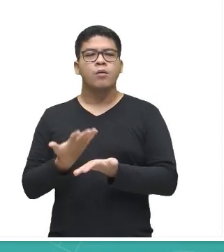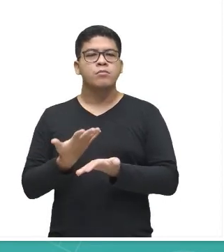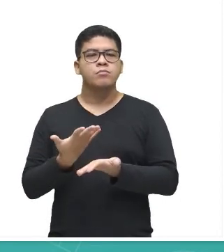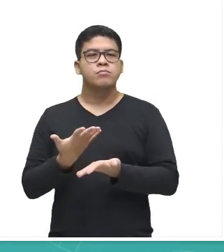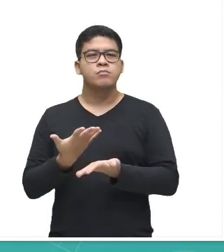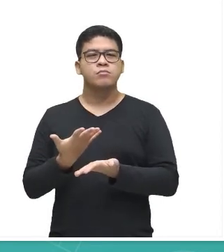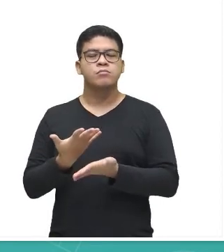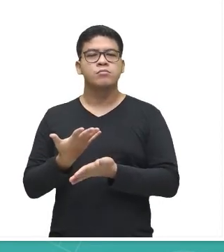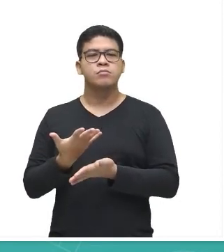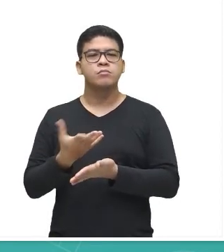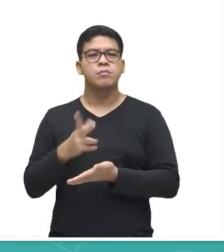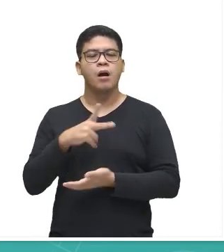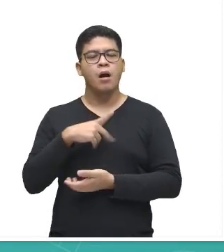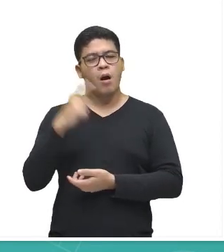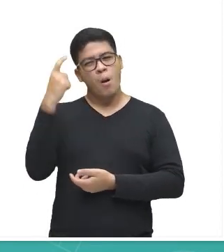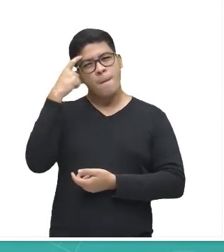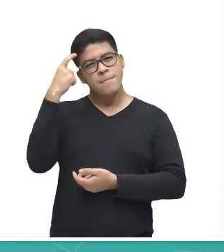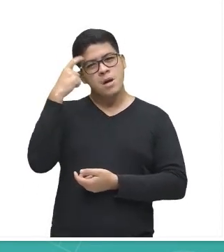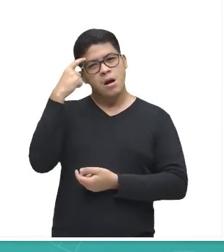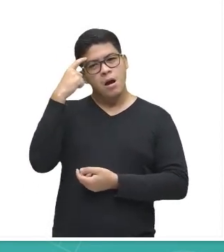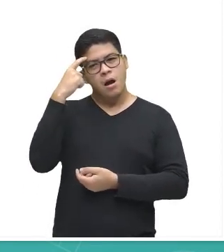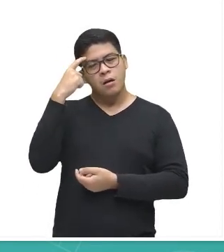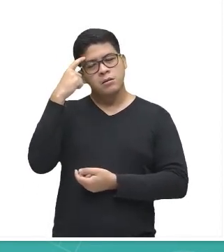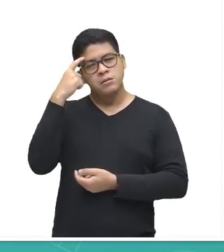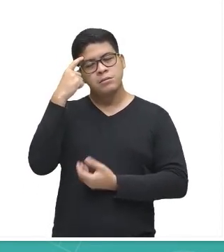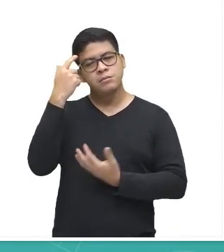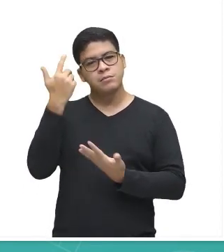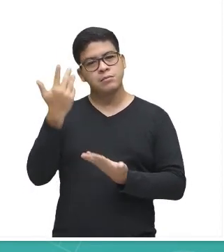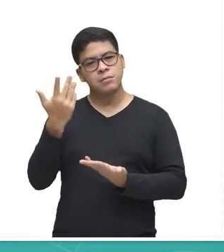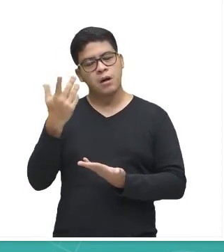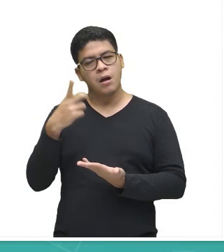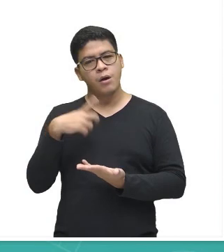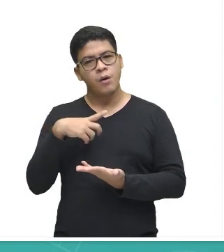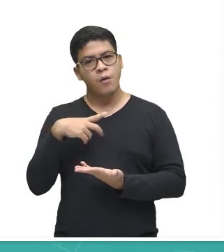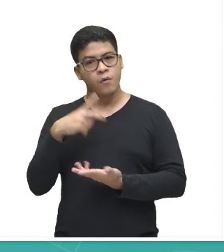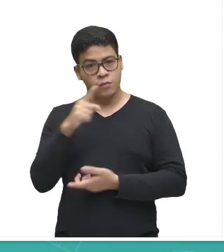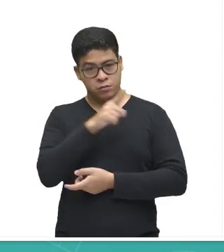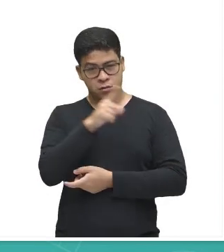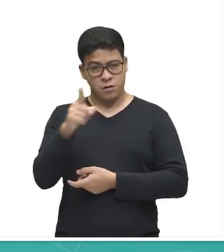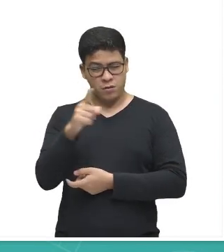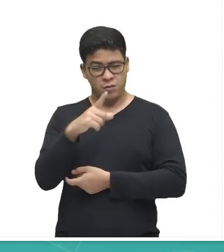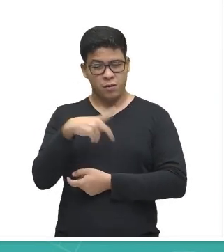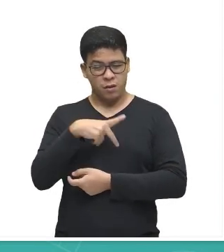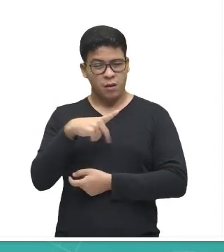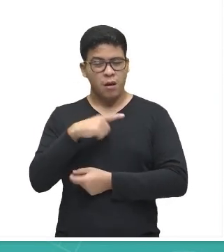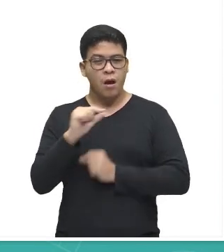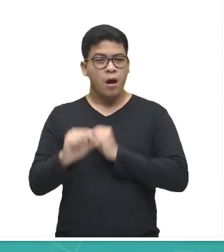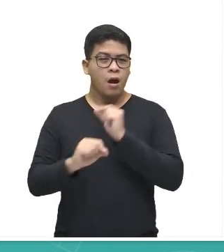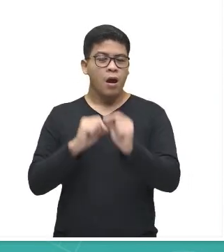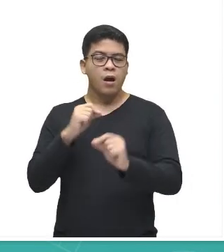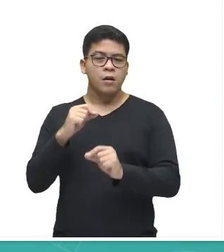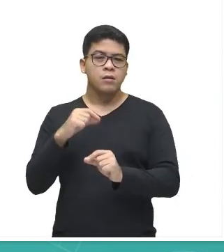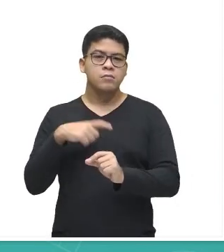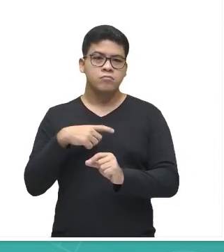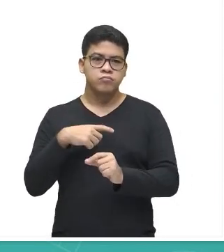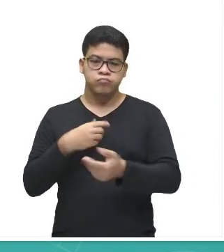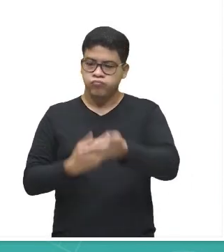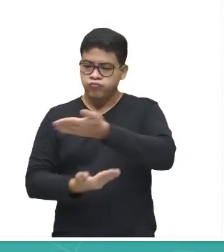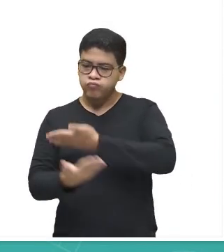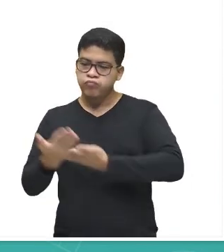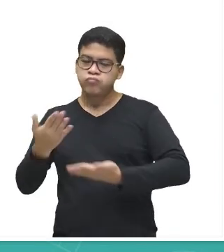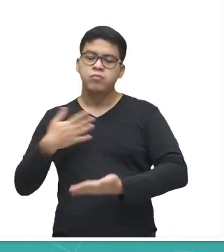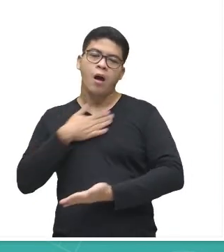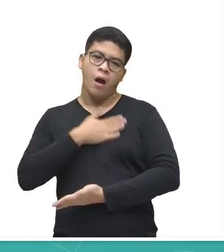observando isso, refletindo sobre esse comportamento, vocês vão ter um relacionamento saudável